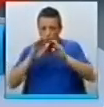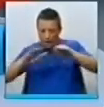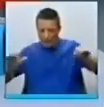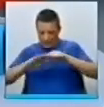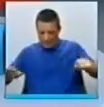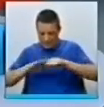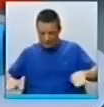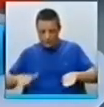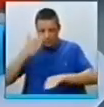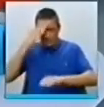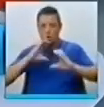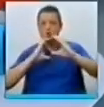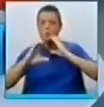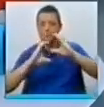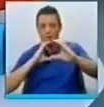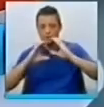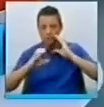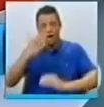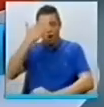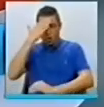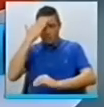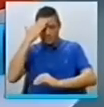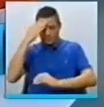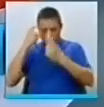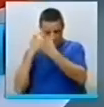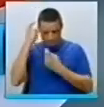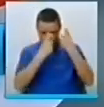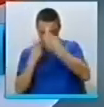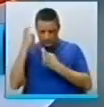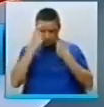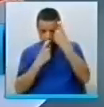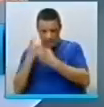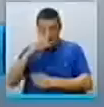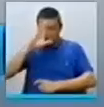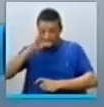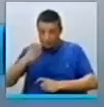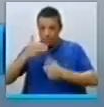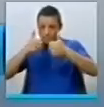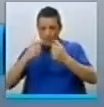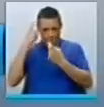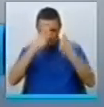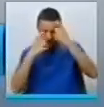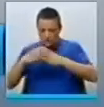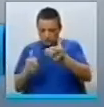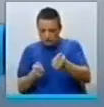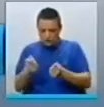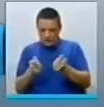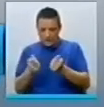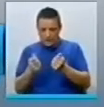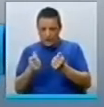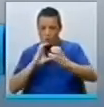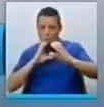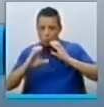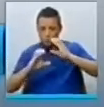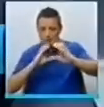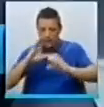transversais é competência de comunicação é competência de de pensar saber pensar saber gerir informação tambm o